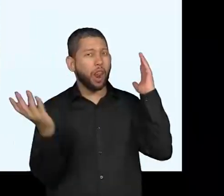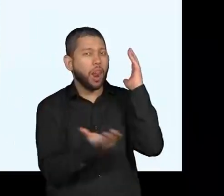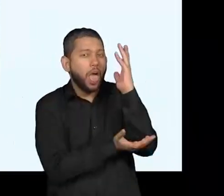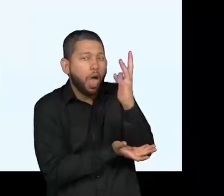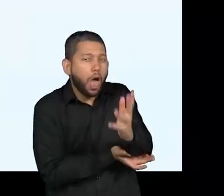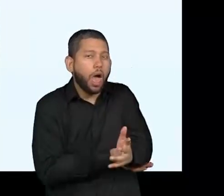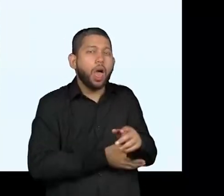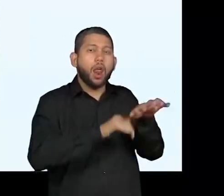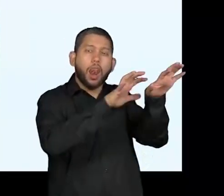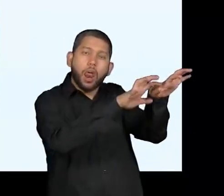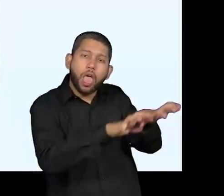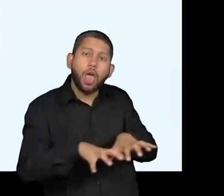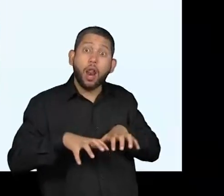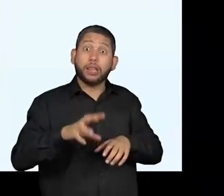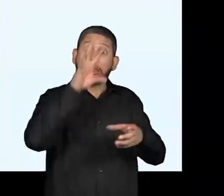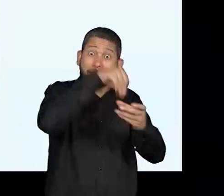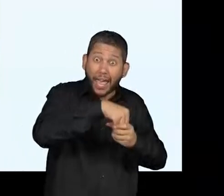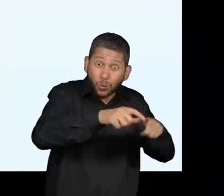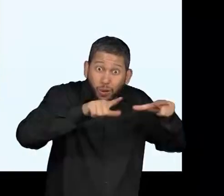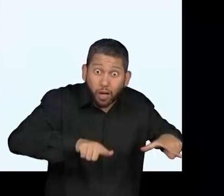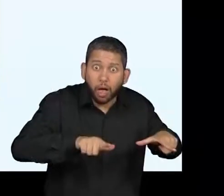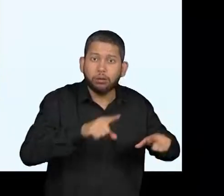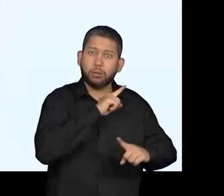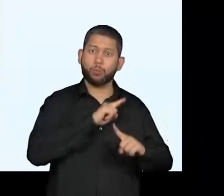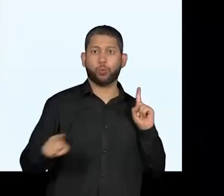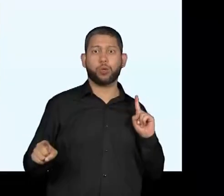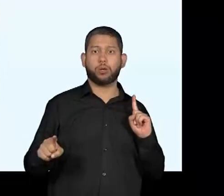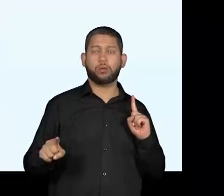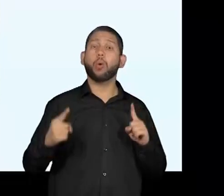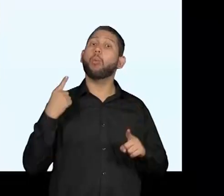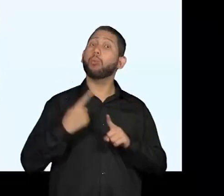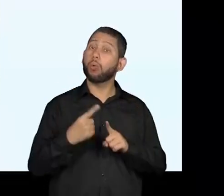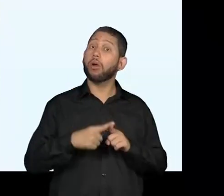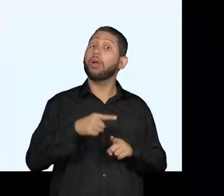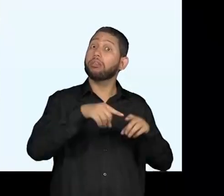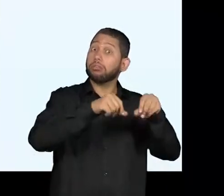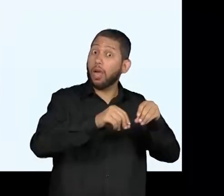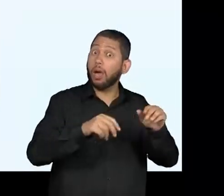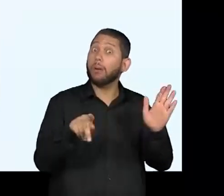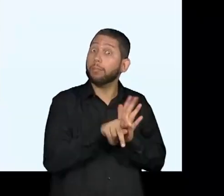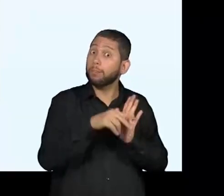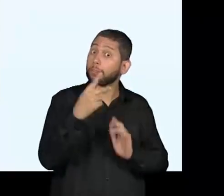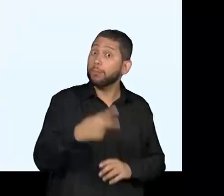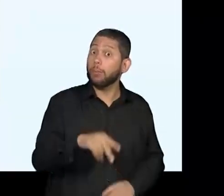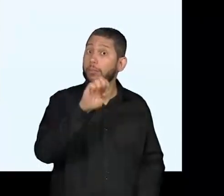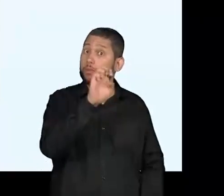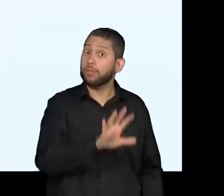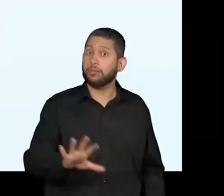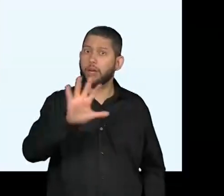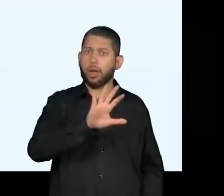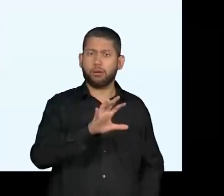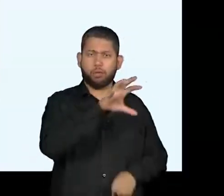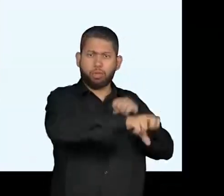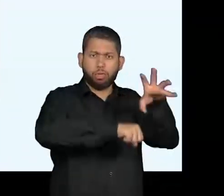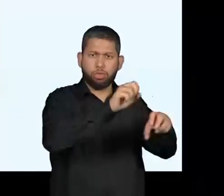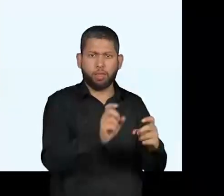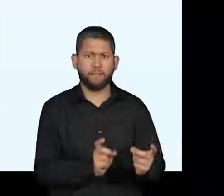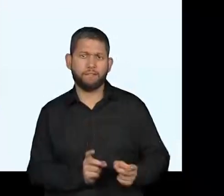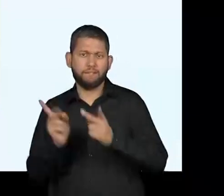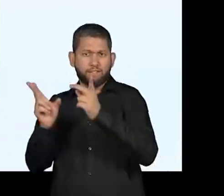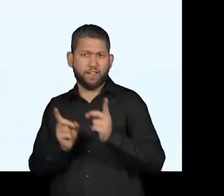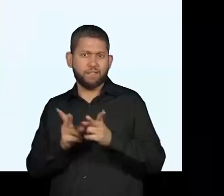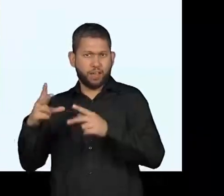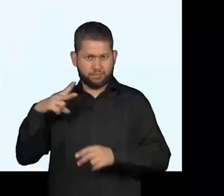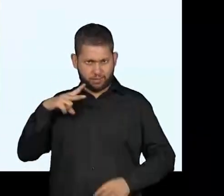das TIs, como a mineração, por exemplo, pois elas continuam sendo da União e suas riquezas não podem ser comercializadas para o lucro